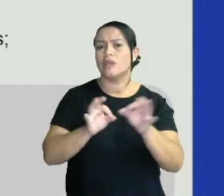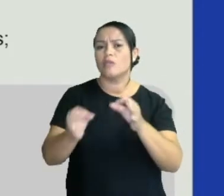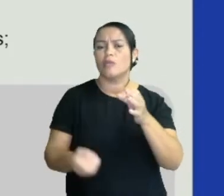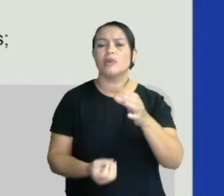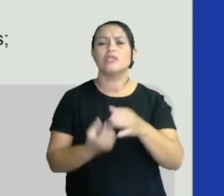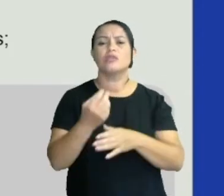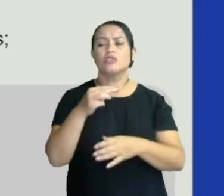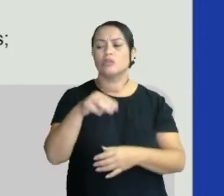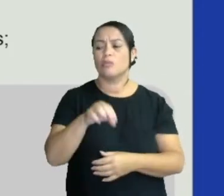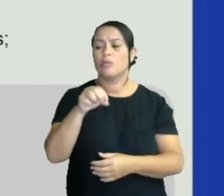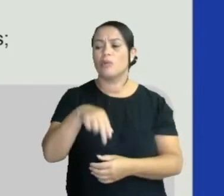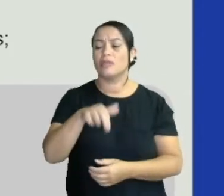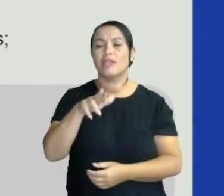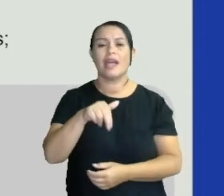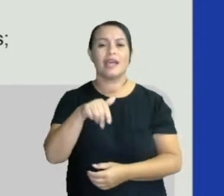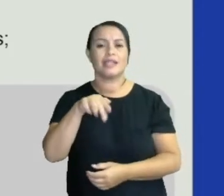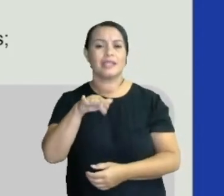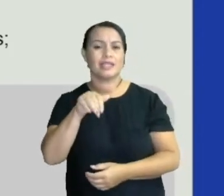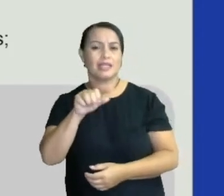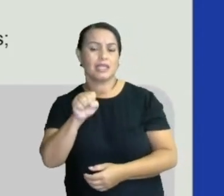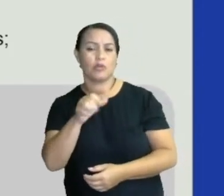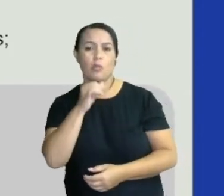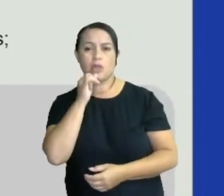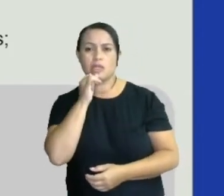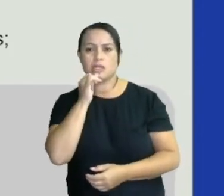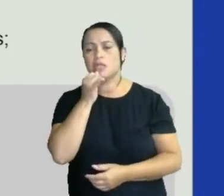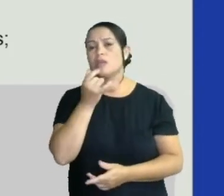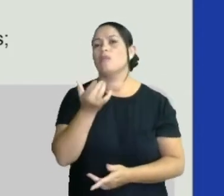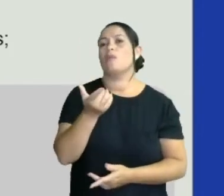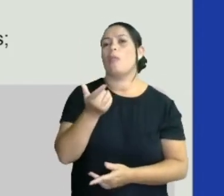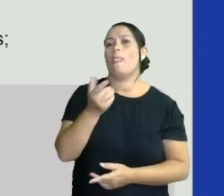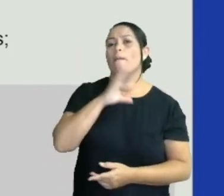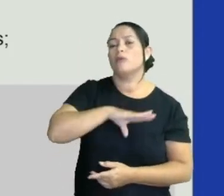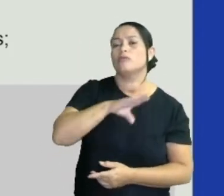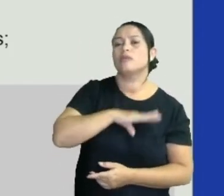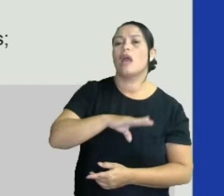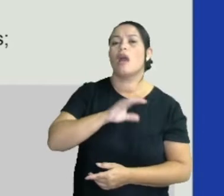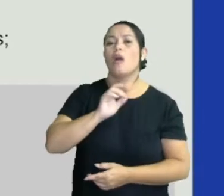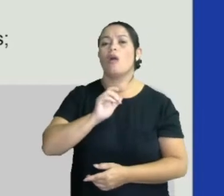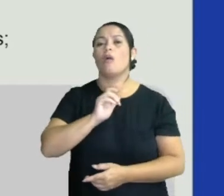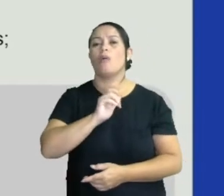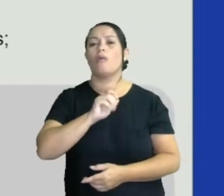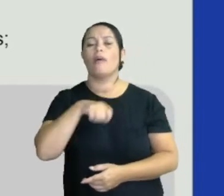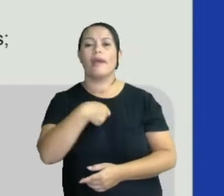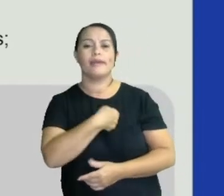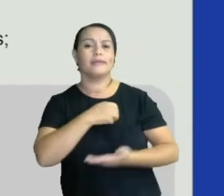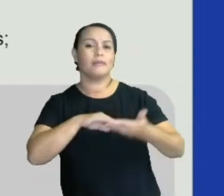monarquias, como, por exemplo, Portugal, Espanha, França e Inglaterra. Geralmente,